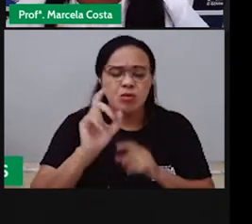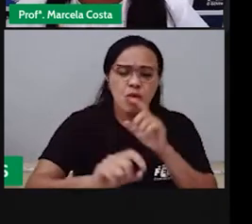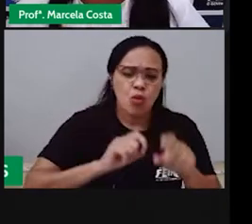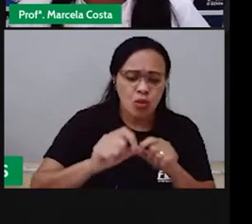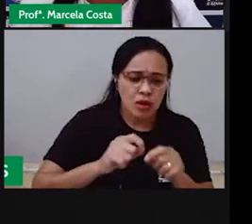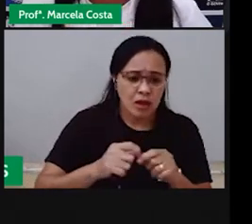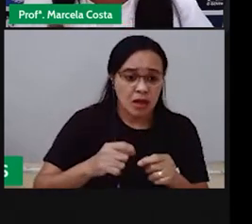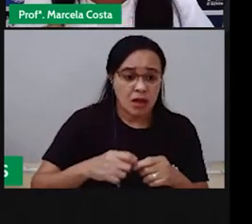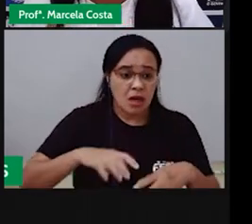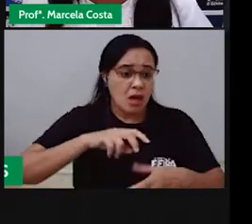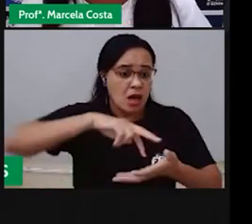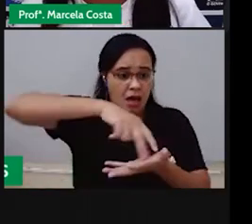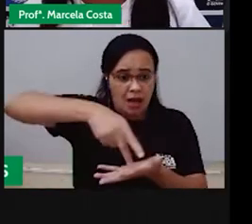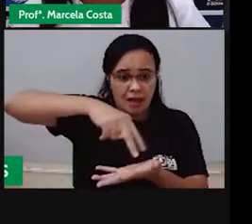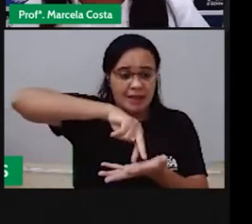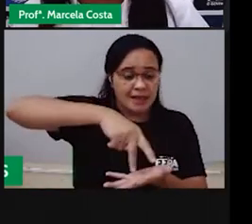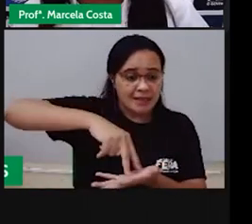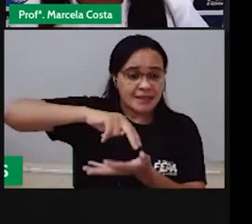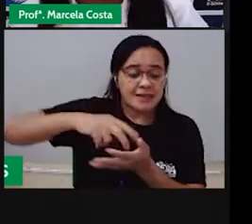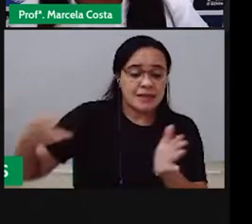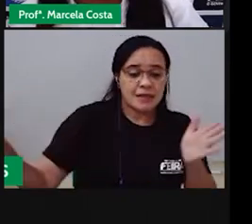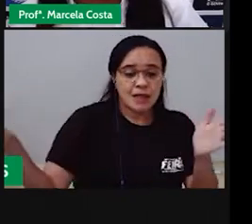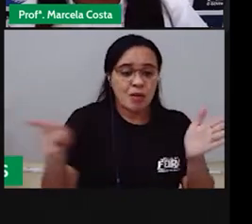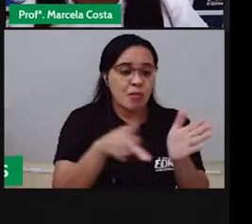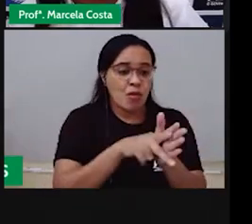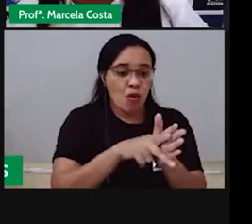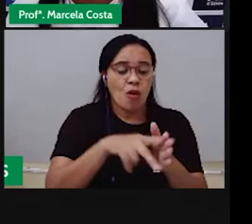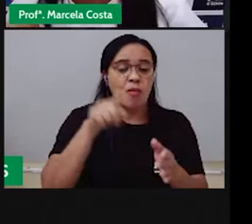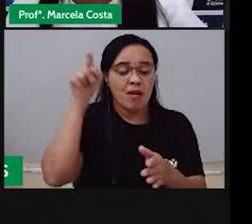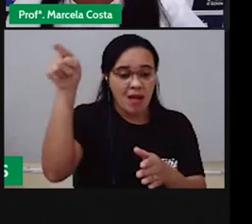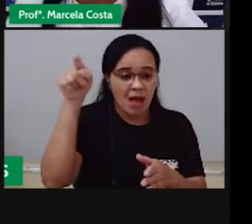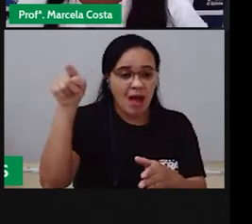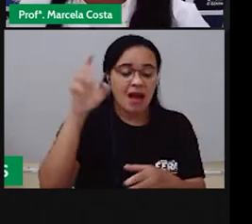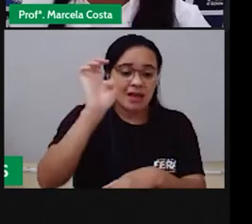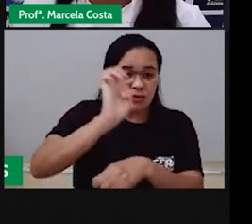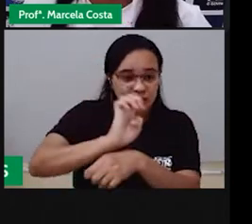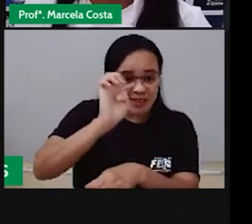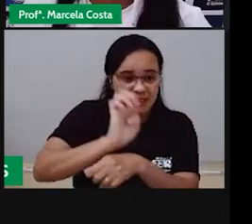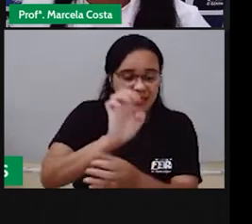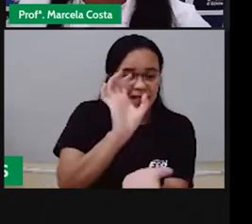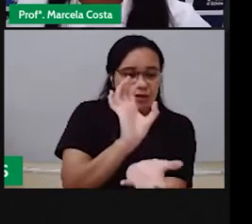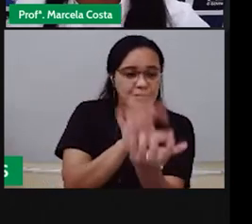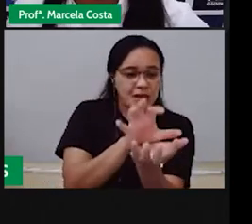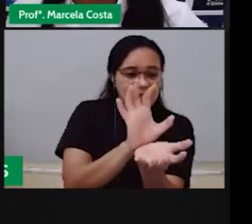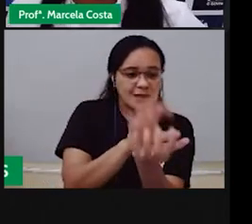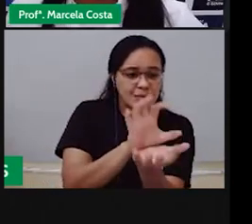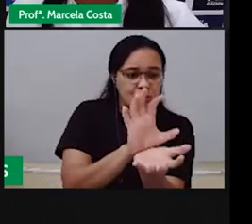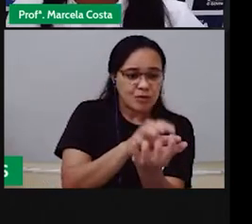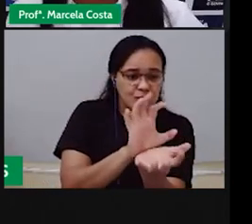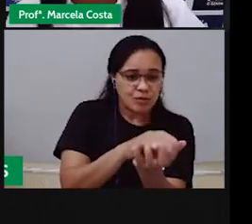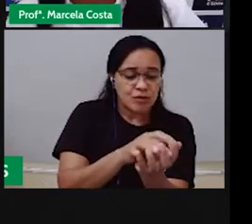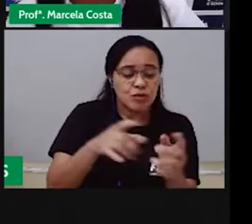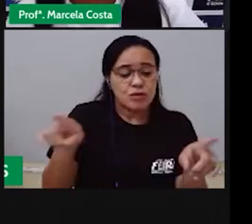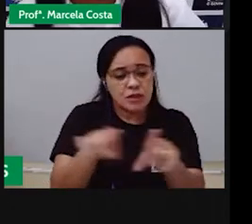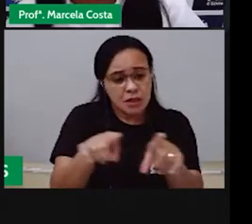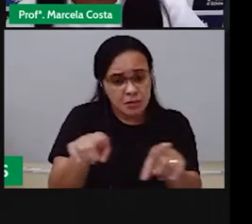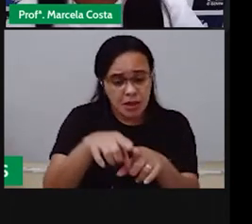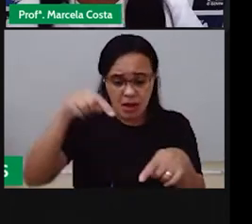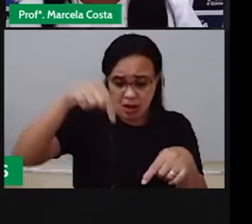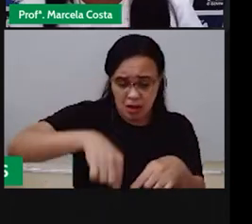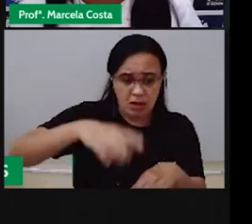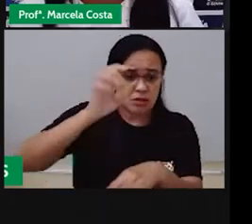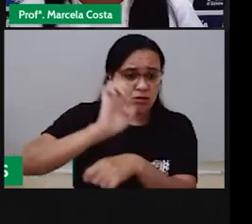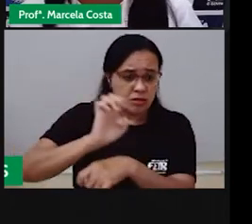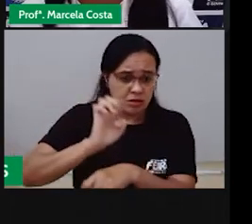típica, principalmente do estado de Pernambuco. Aqui no nosso estado, na Bahia, é mais comum